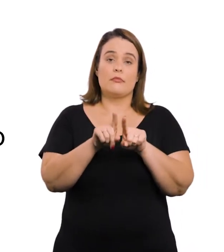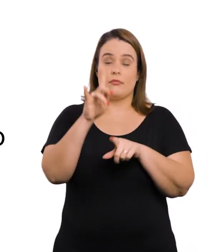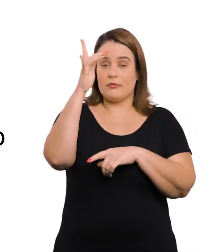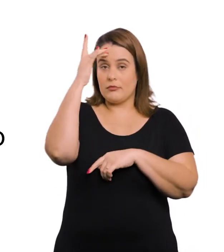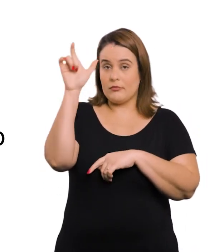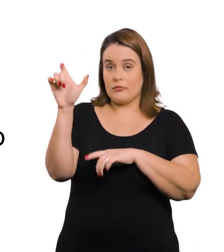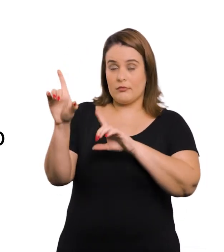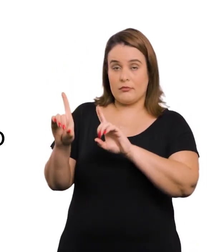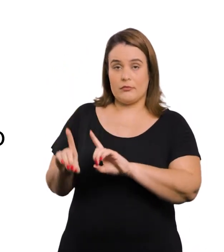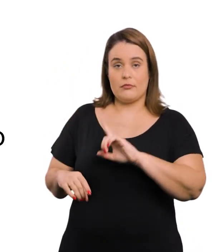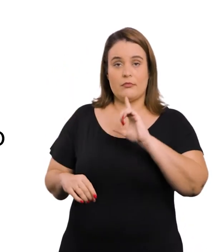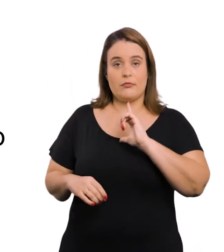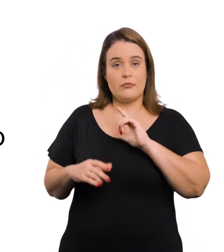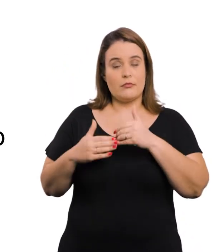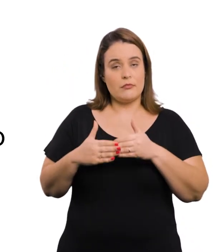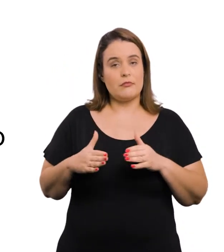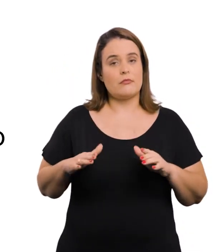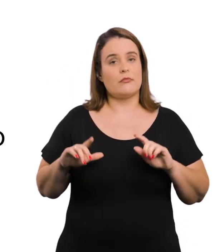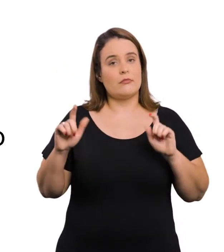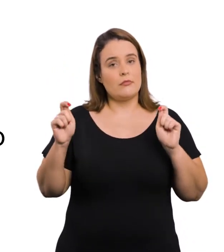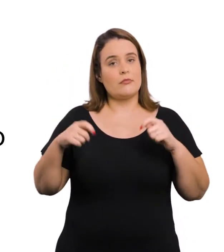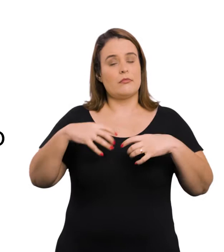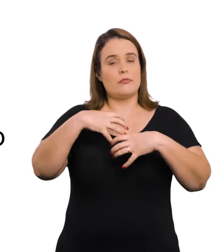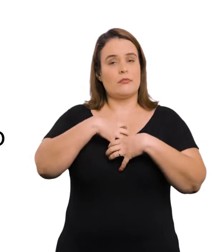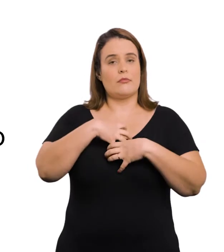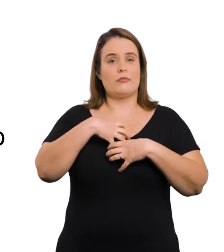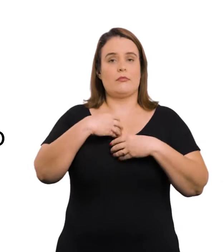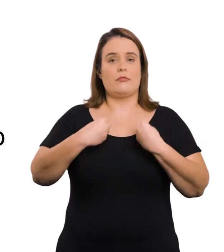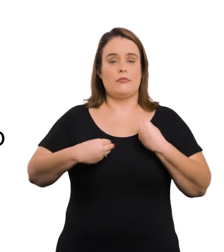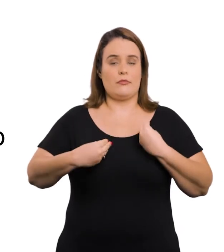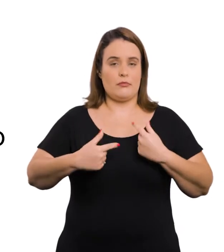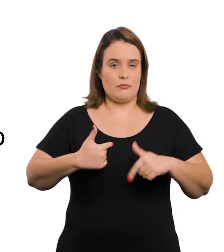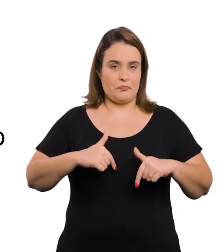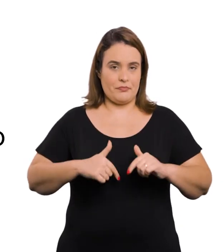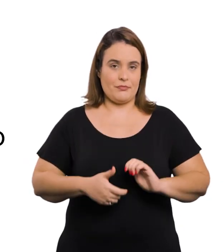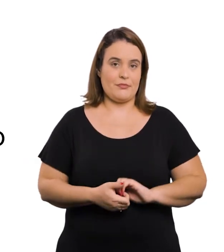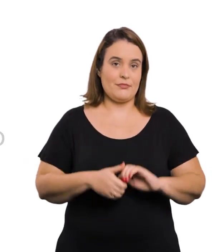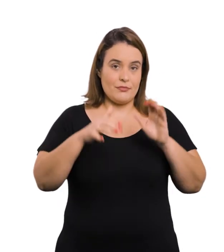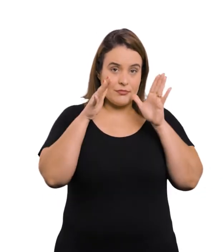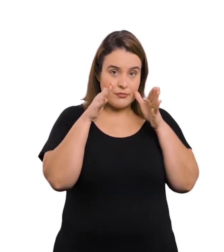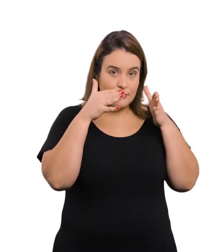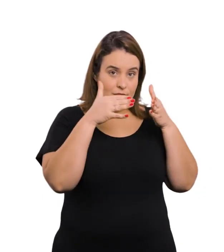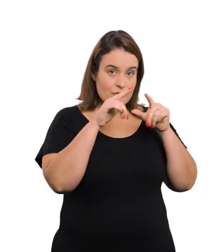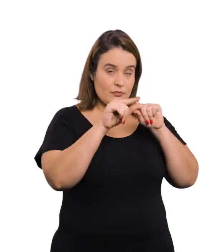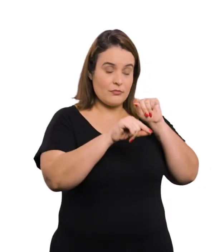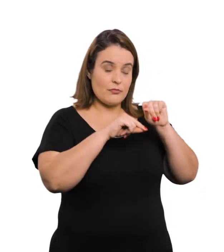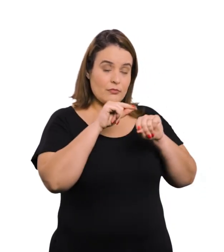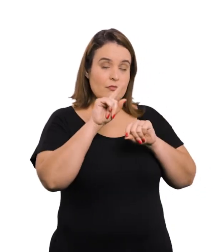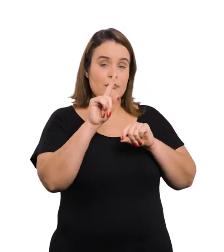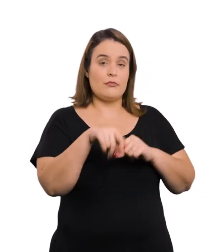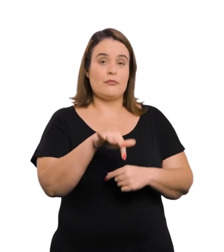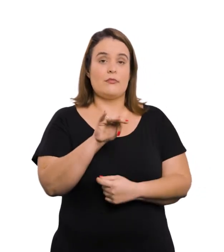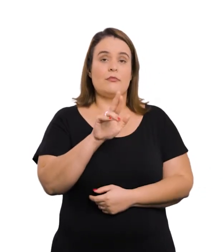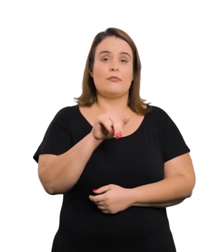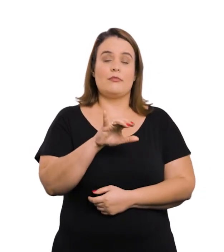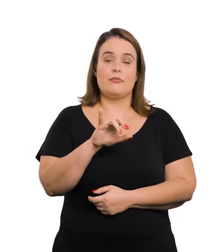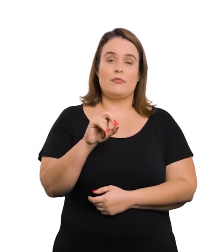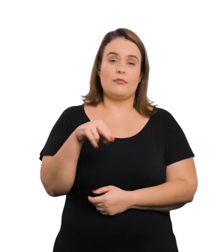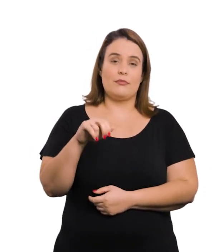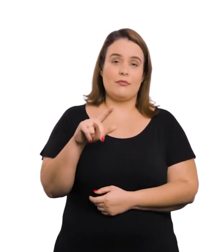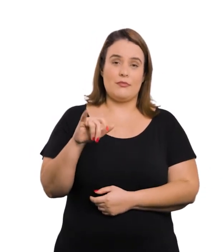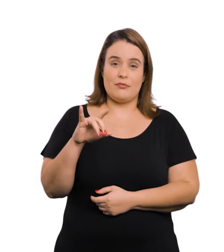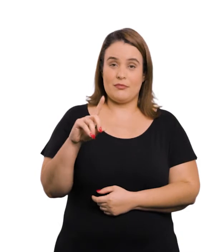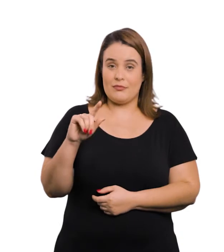também as pessoas com deficiência, ampliando assim suas possibilidades de trabalho. O foco será direcionado às